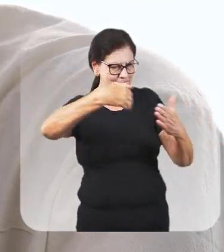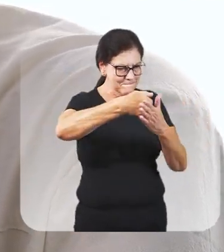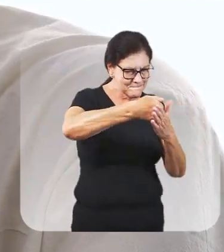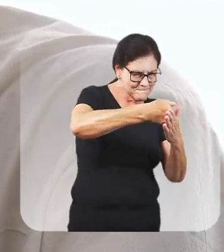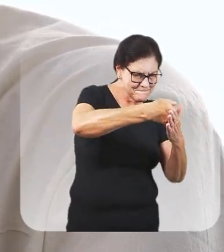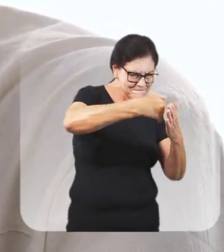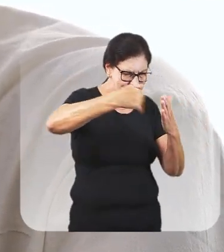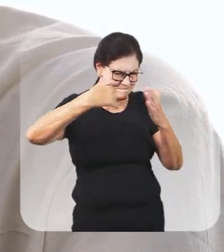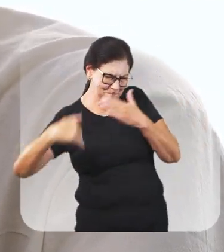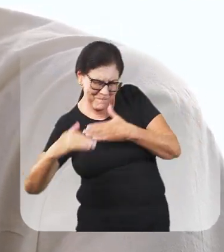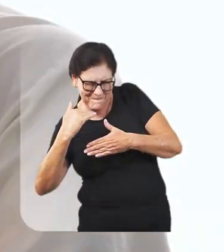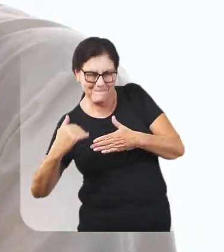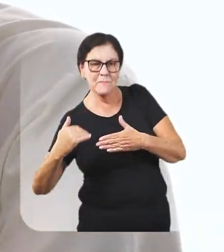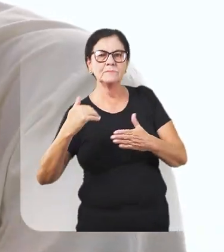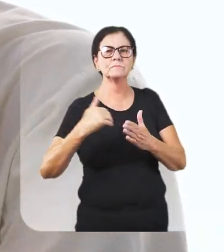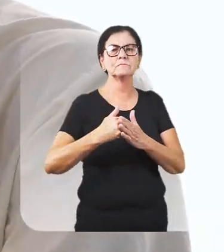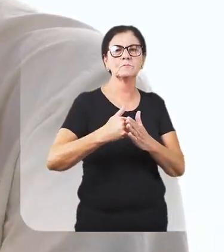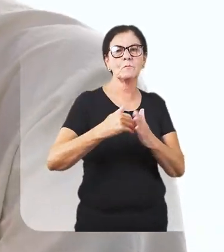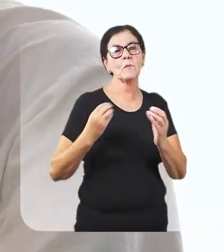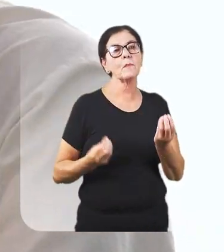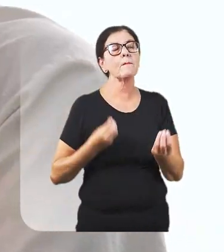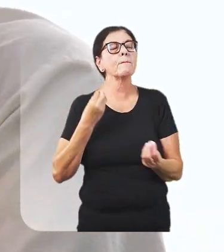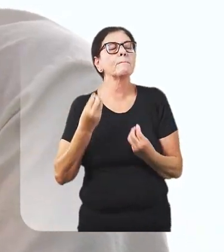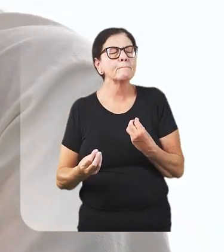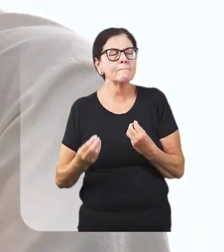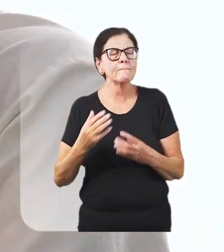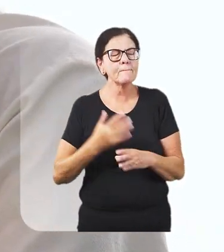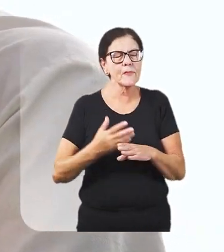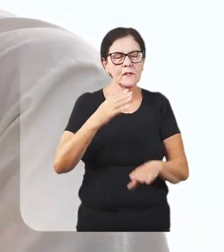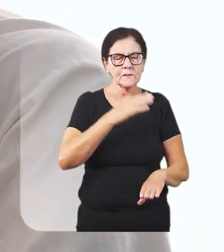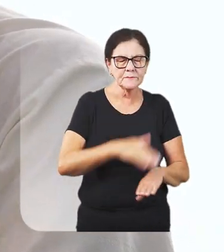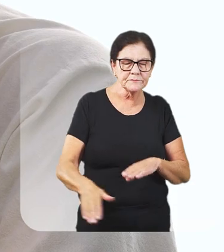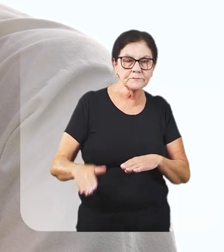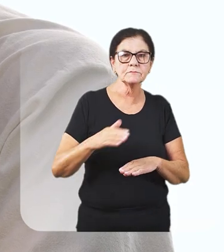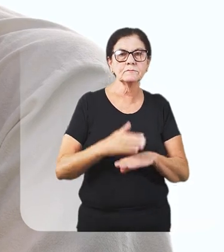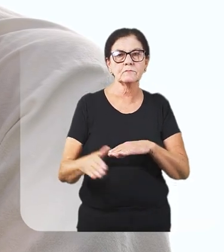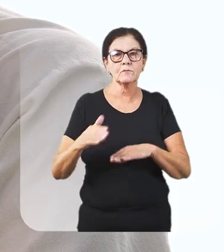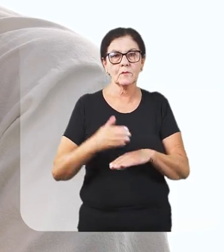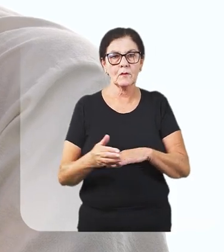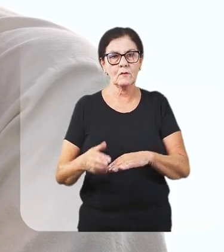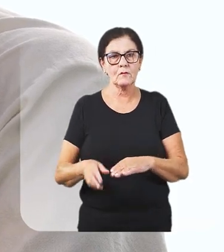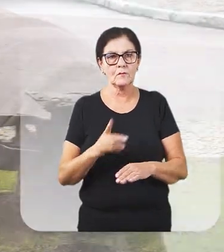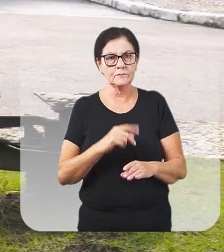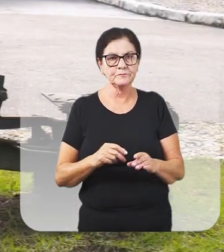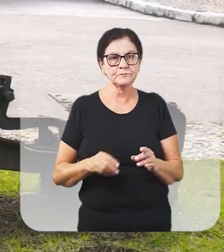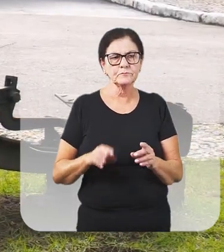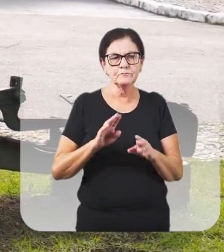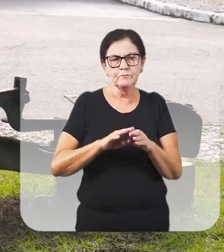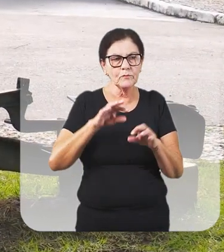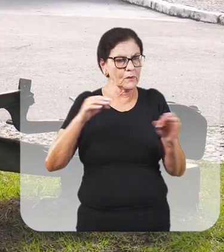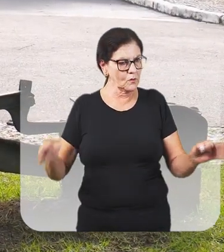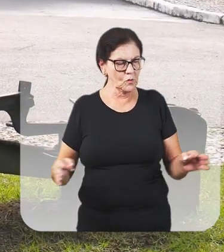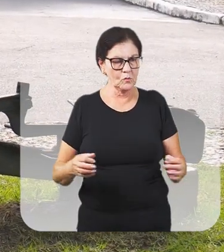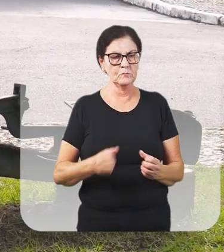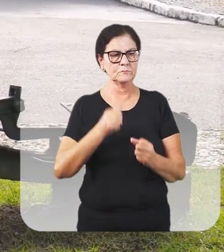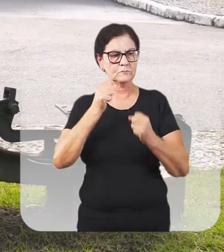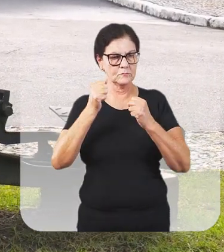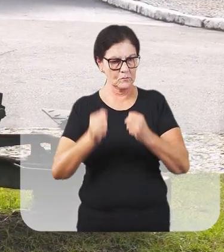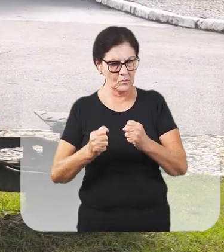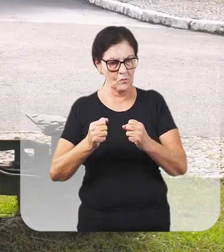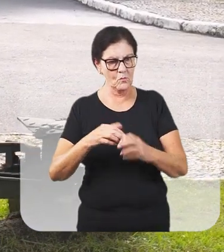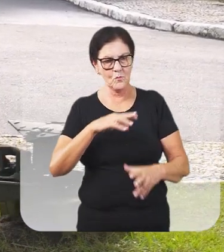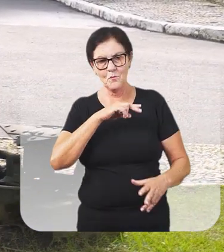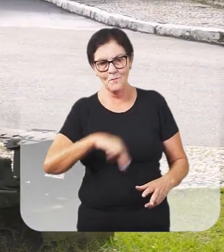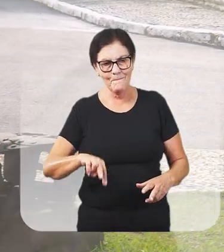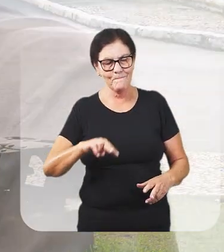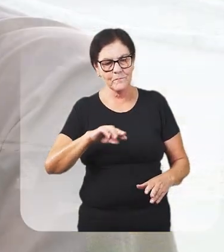impacto na população civil muito grande. Ele colocava a cidade a refém do forte. Então quem controlasse as fortificações aqui tinha um poder de barganha